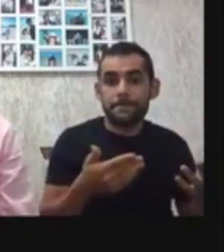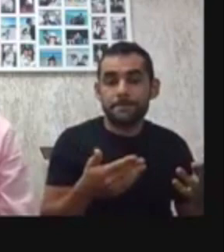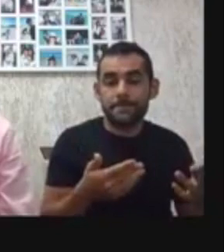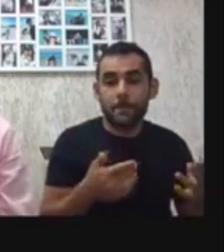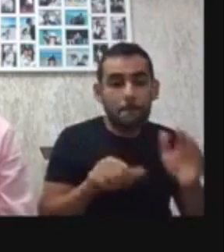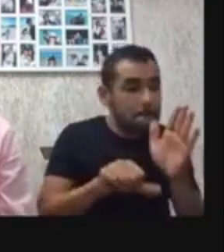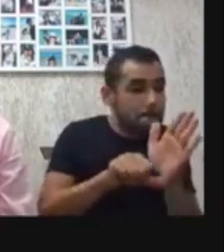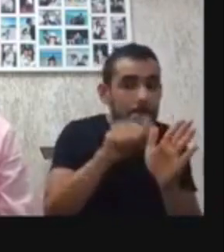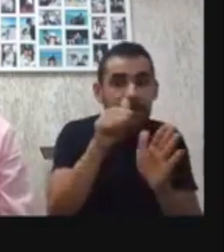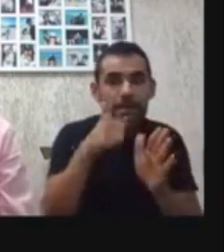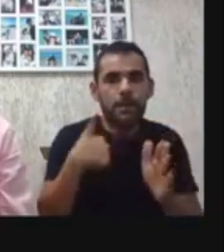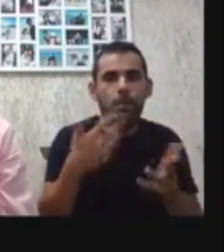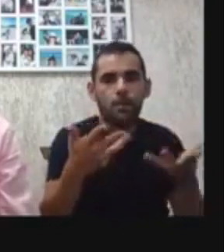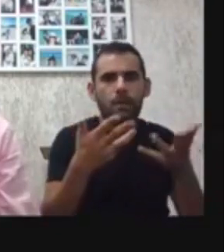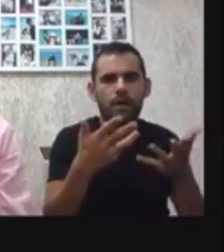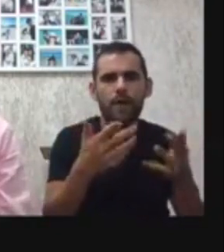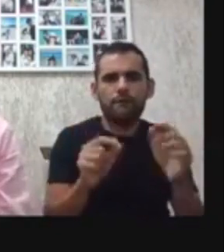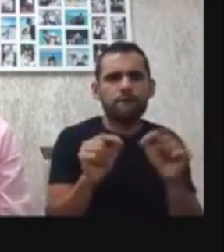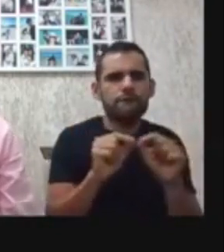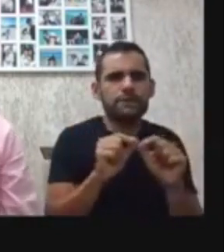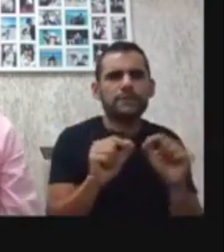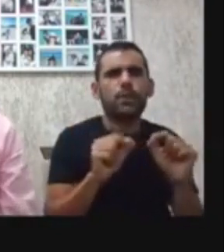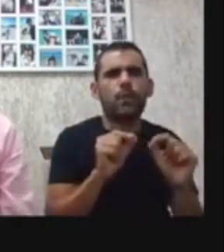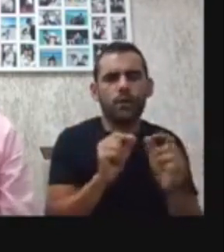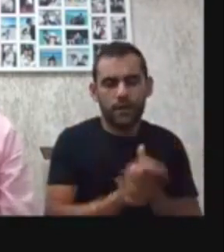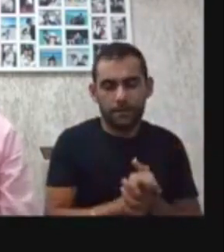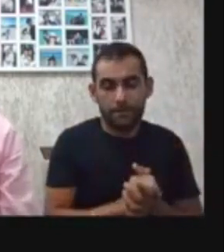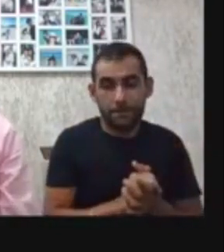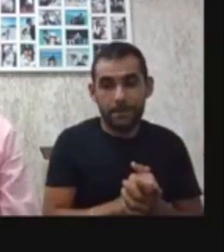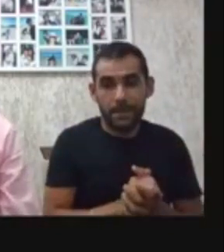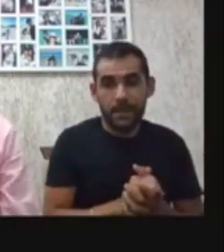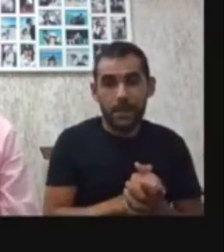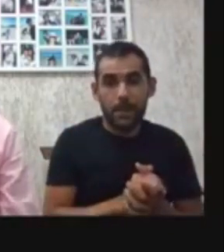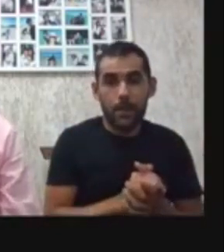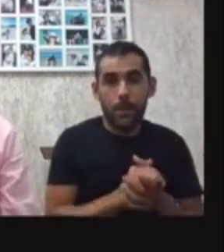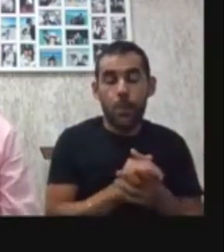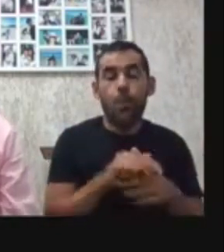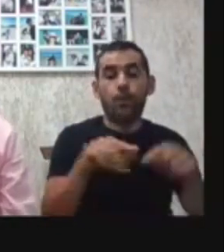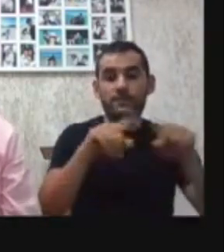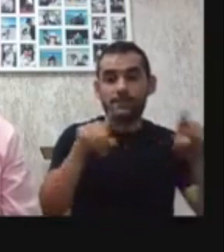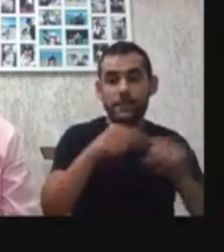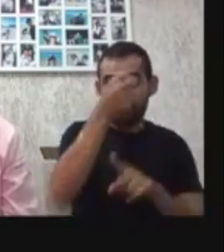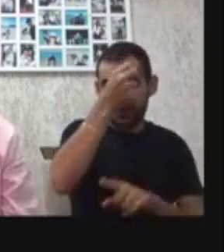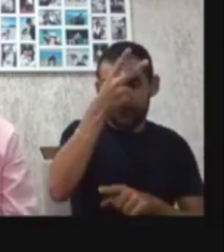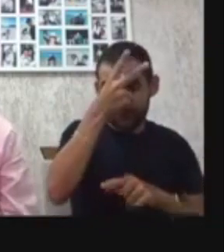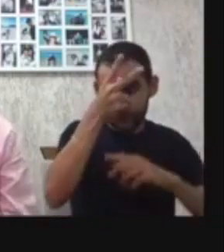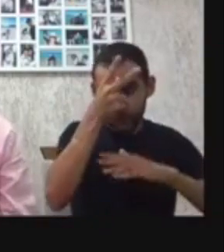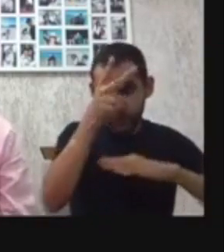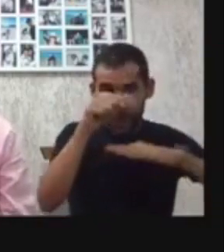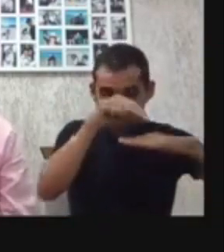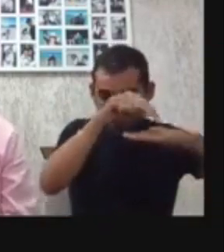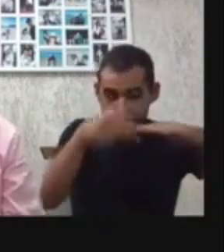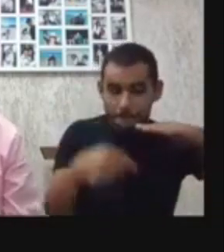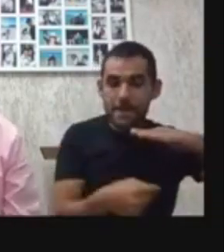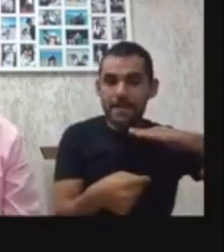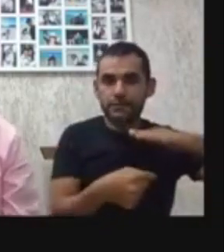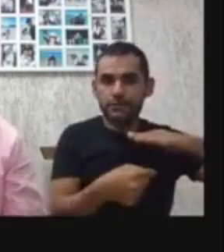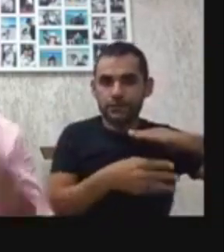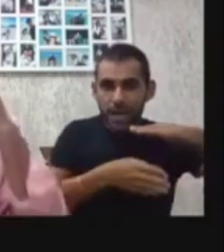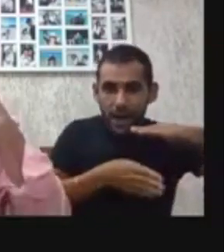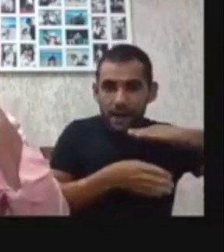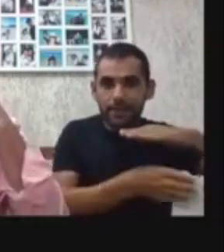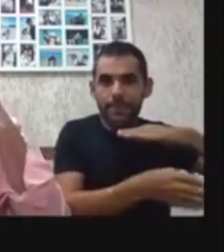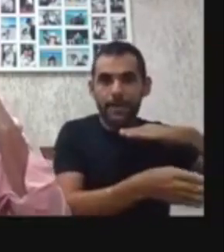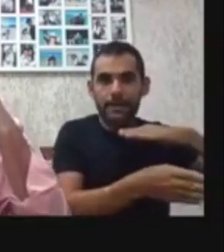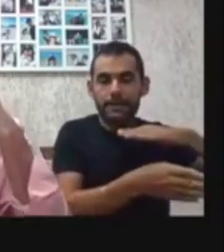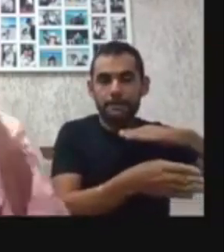a primeira coisa que eu pretendo é colocar o gabinete do prefeito no andar de baixo, se possível, ali na porta da